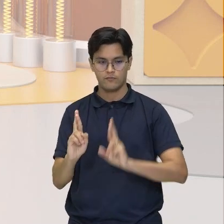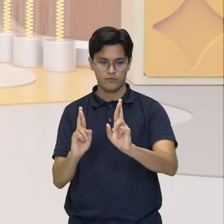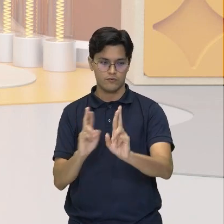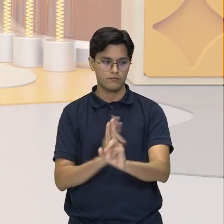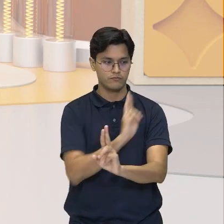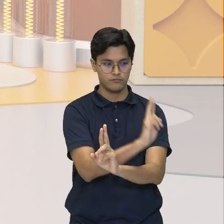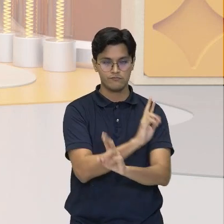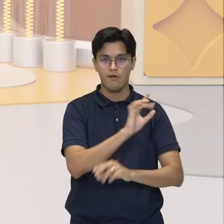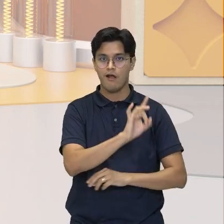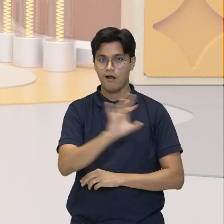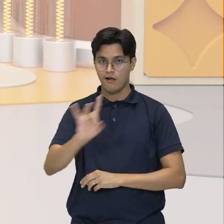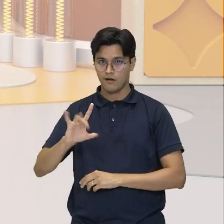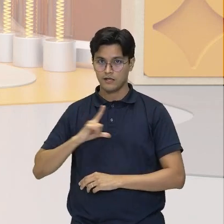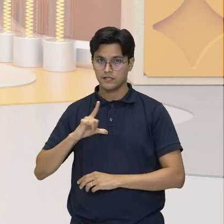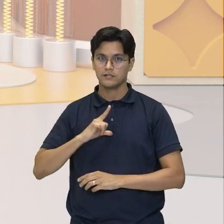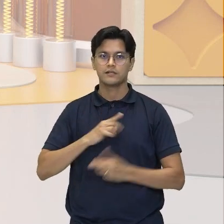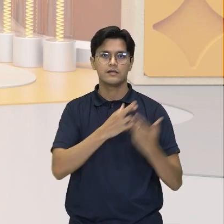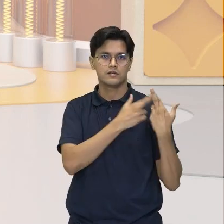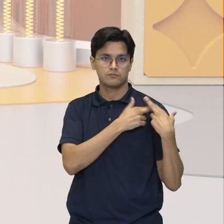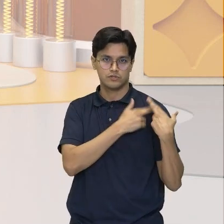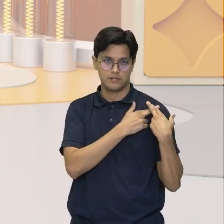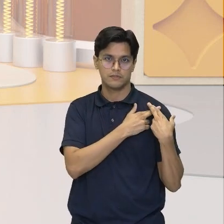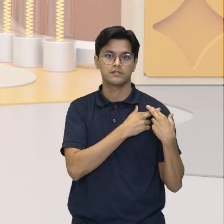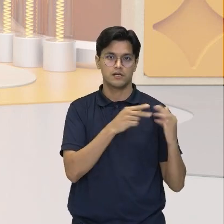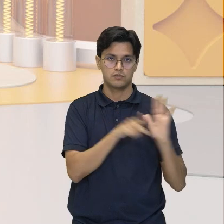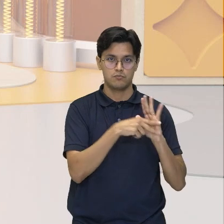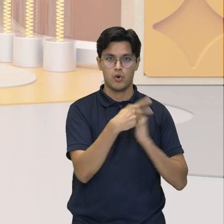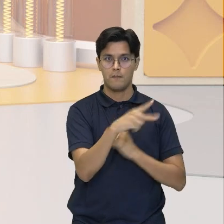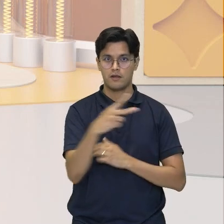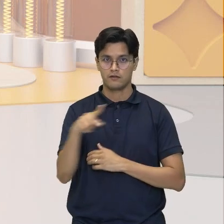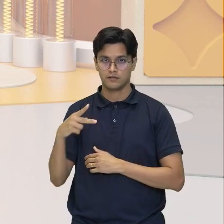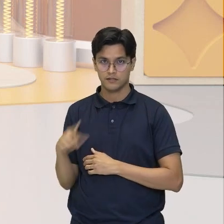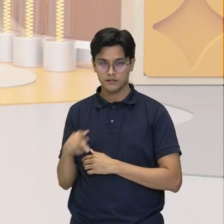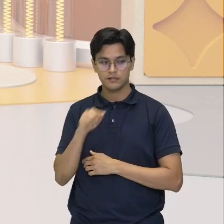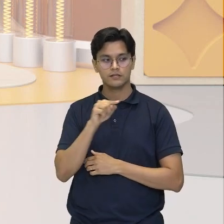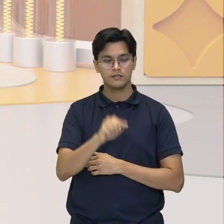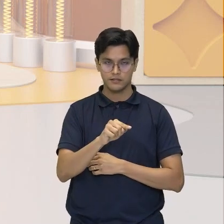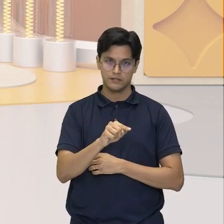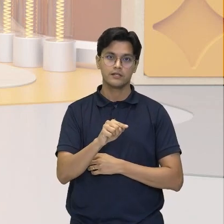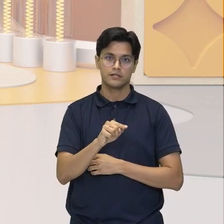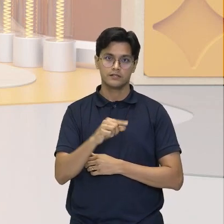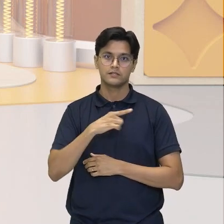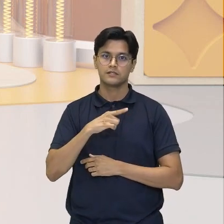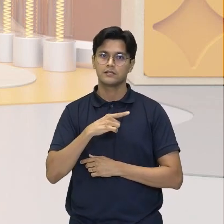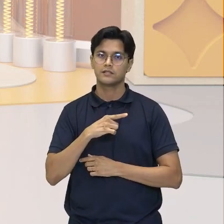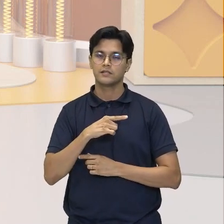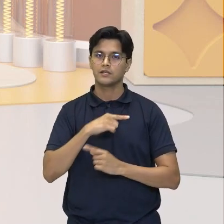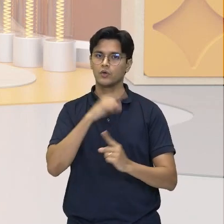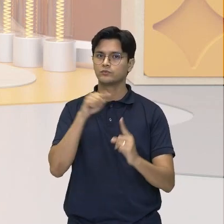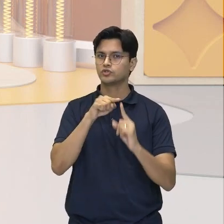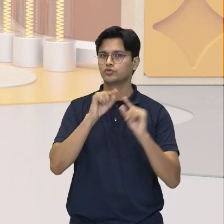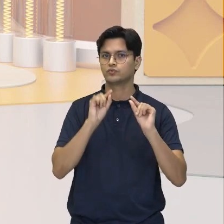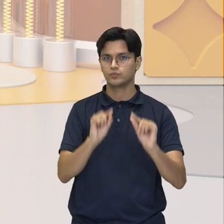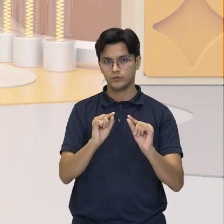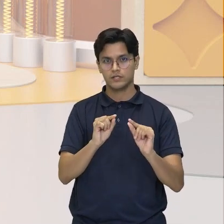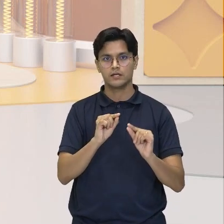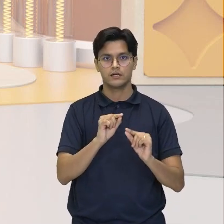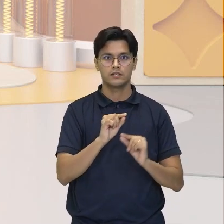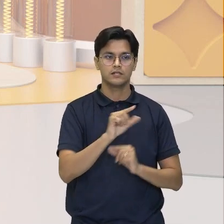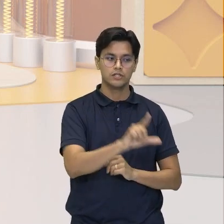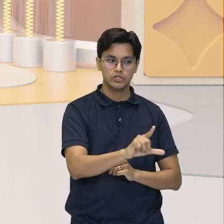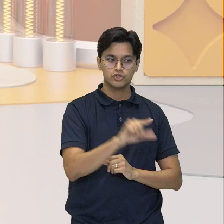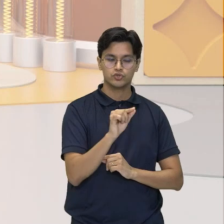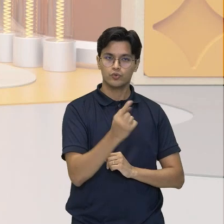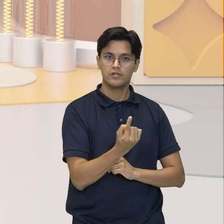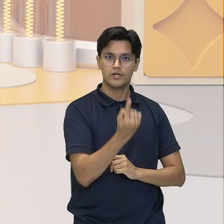os colonos, eles cooptavam um indígena, e esse indígena, ele seria designado para ser um capitão